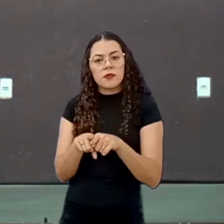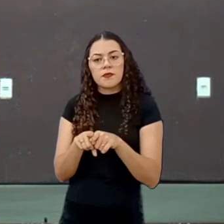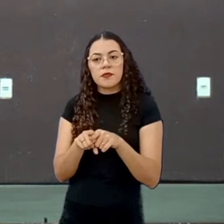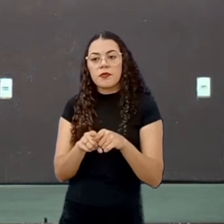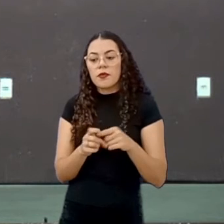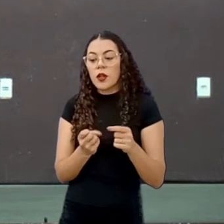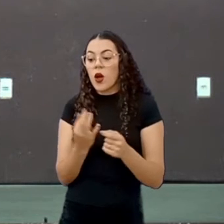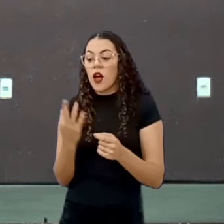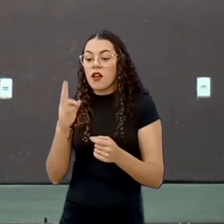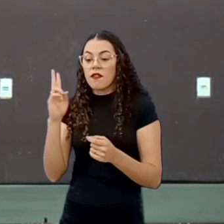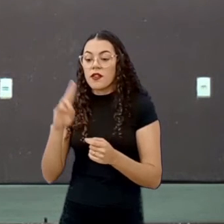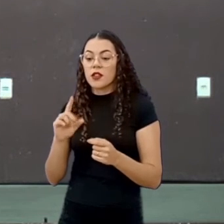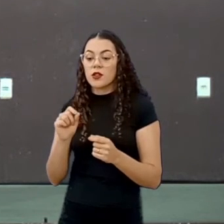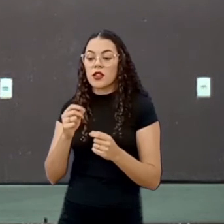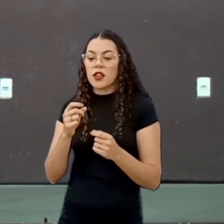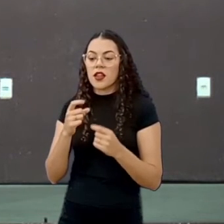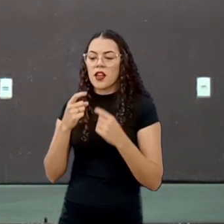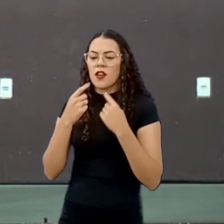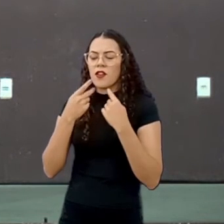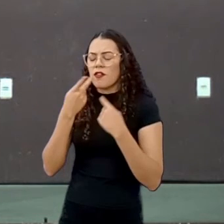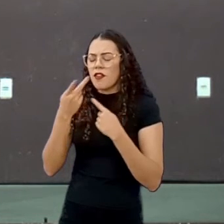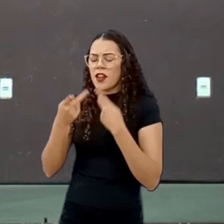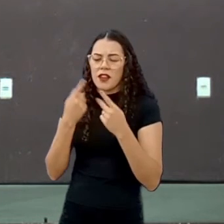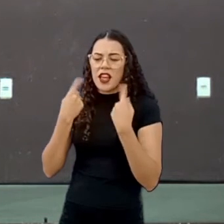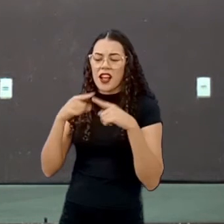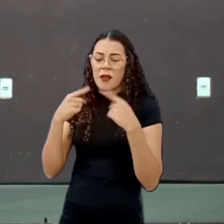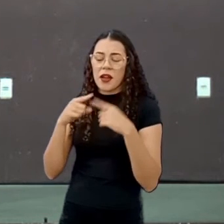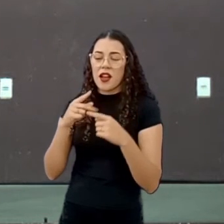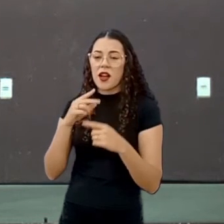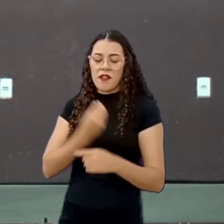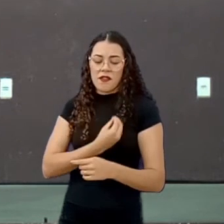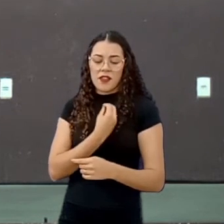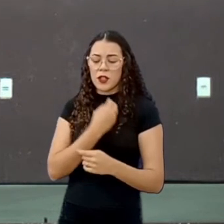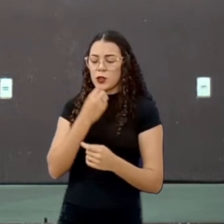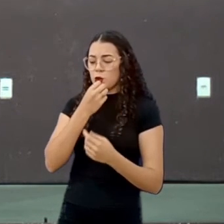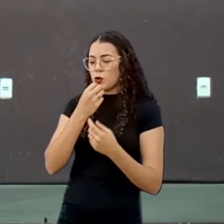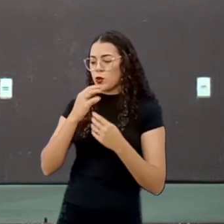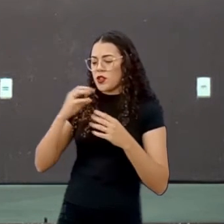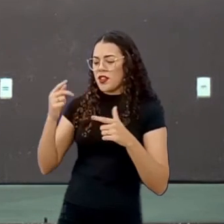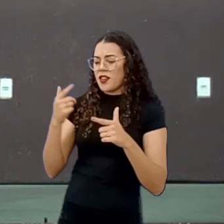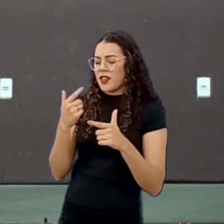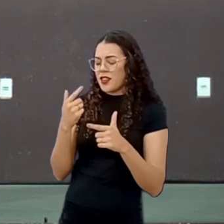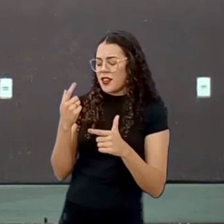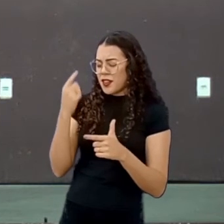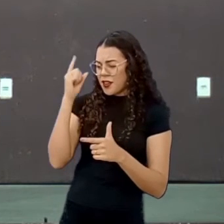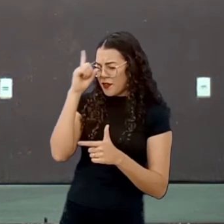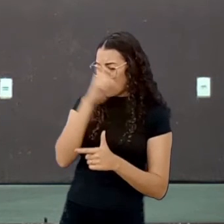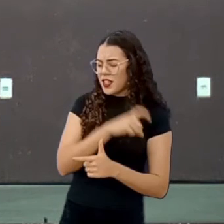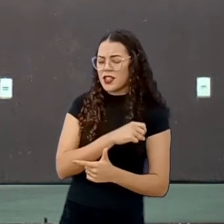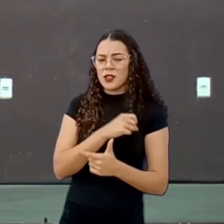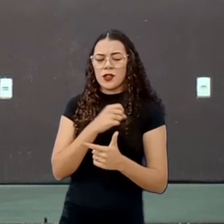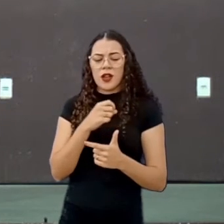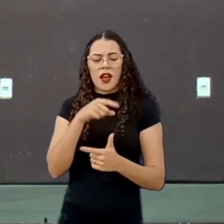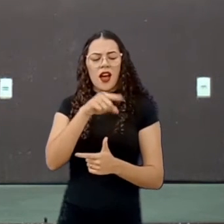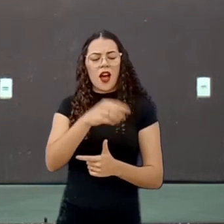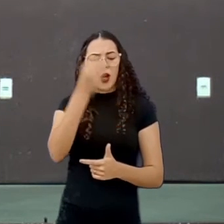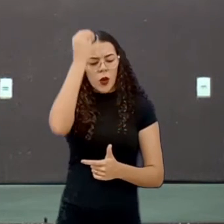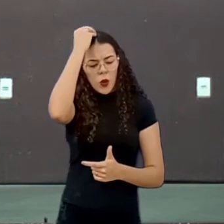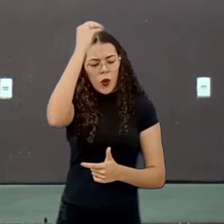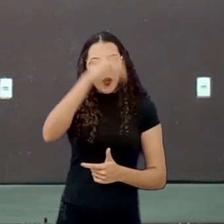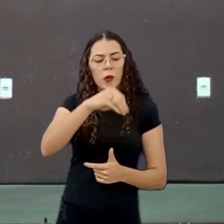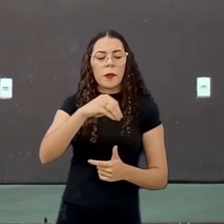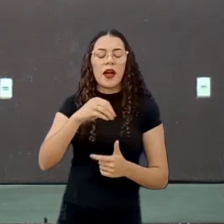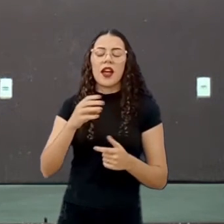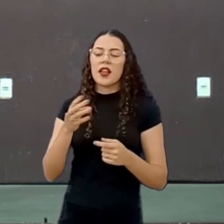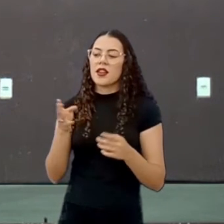Quantas vezes a gente reclama da vida, acha que tudo está difícil, acha que tudo é culpa dos outros, e aí apenas nos instantes